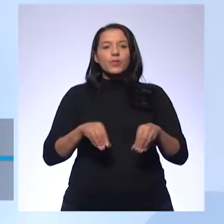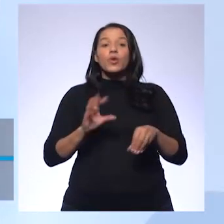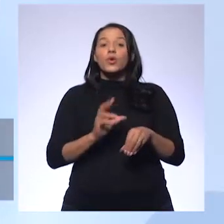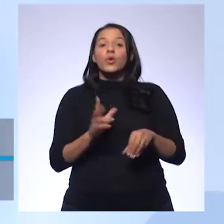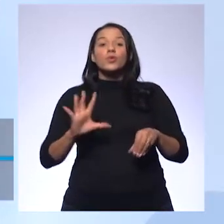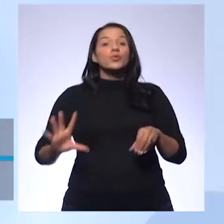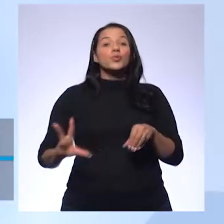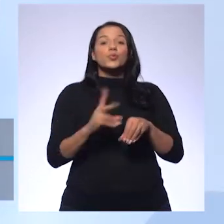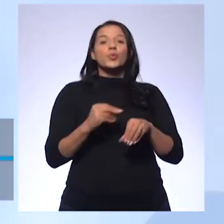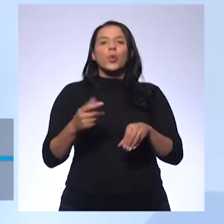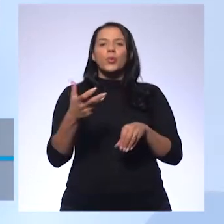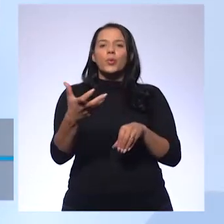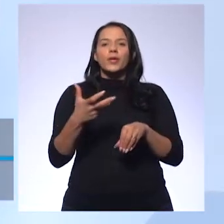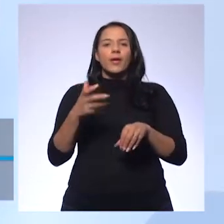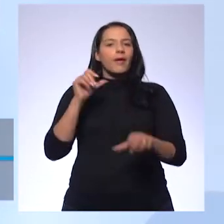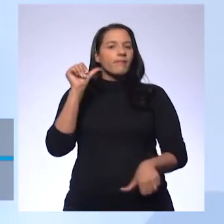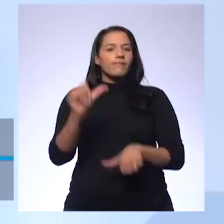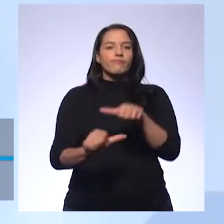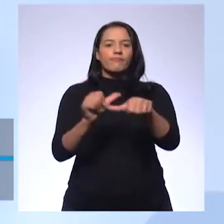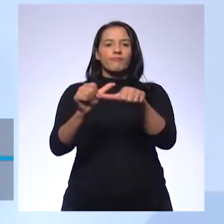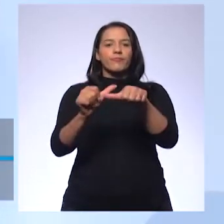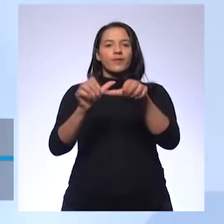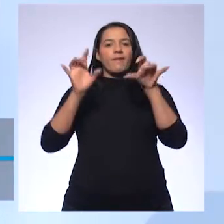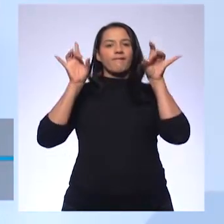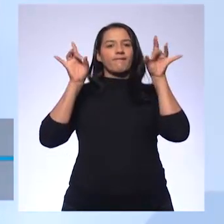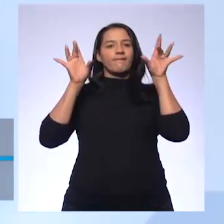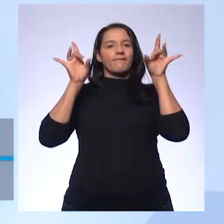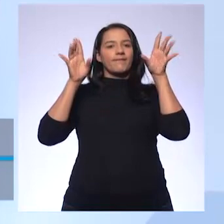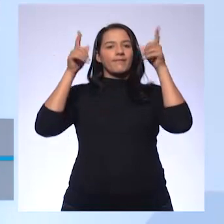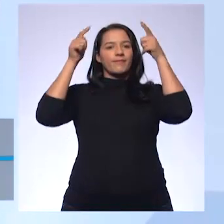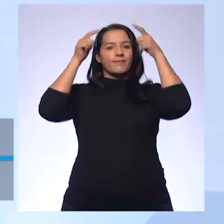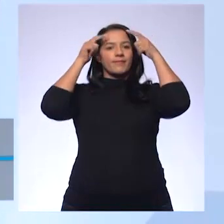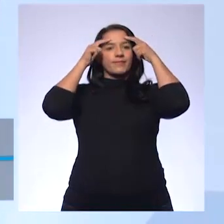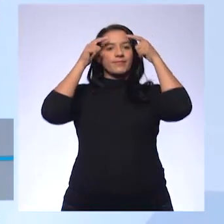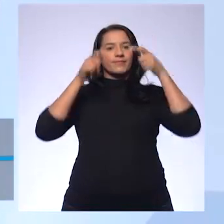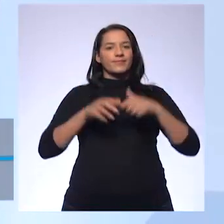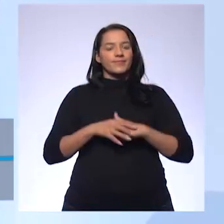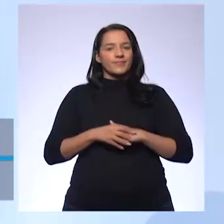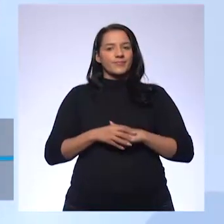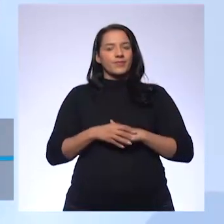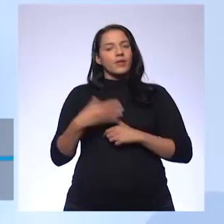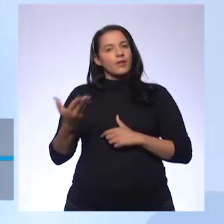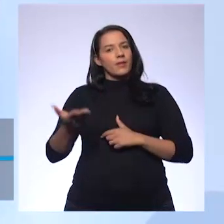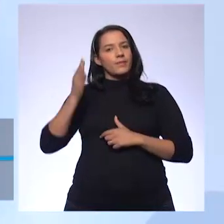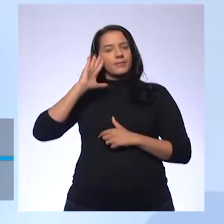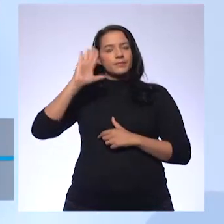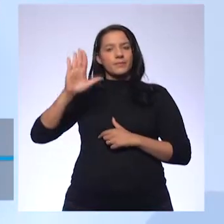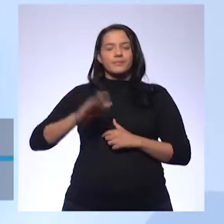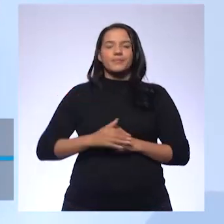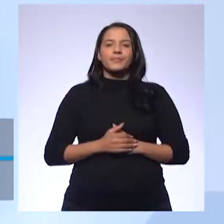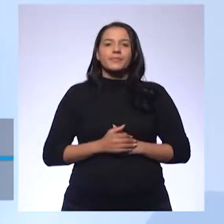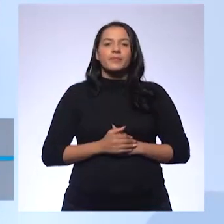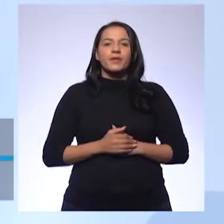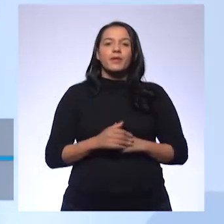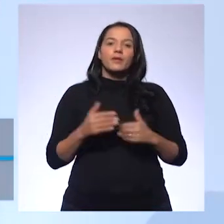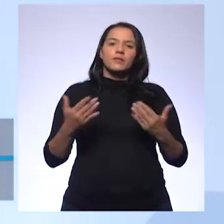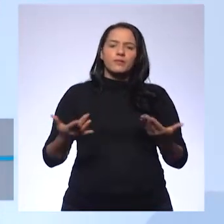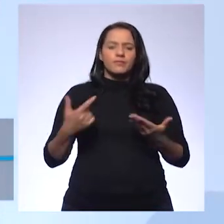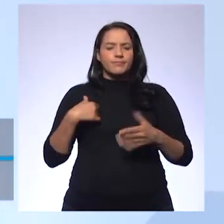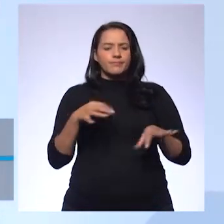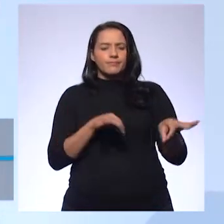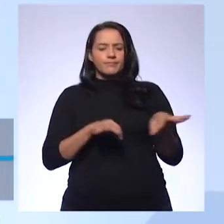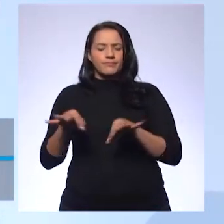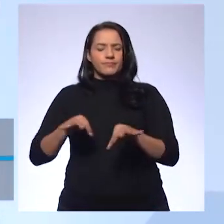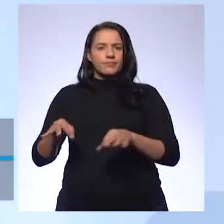quer virar uma peça nobre, né, uma rainha, principalmente a rainha. E, quando eu estava preparando